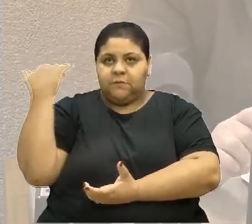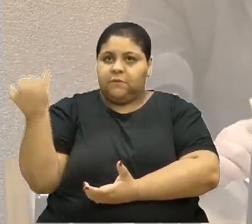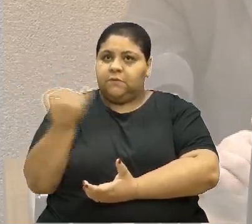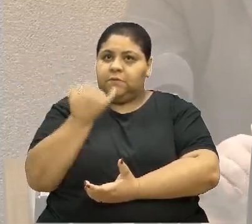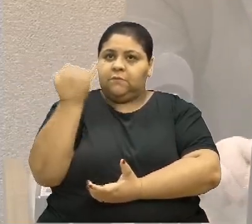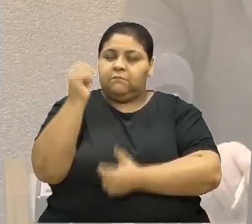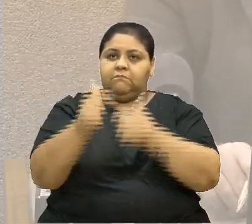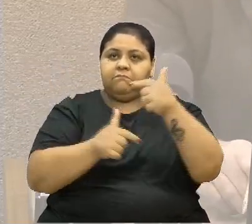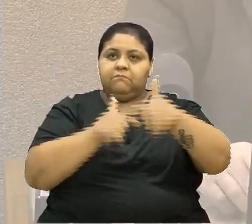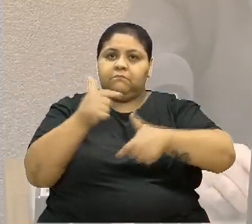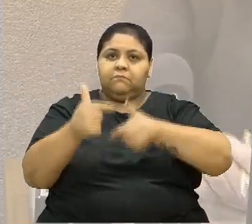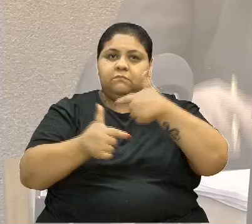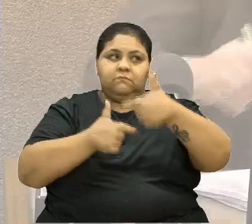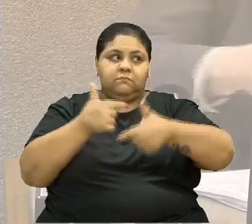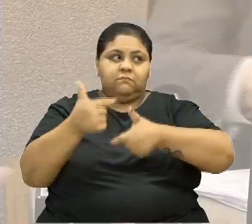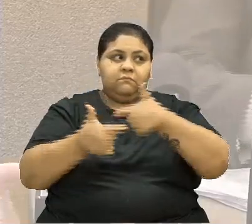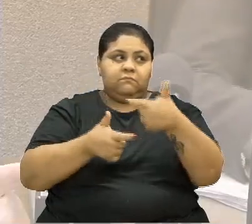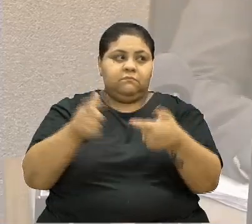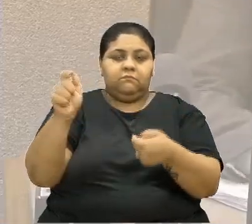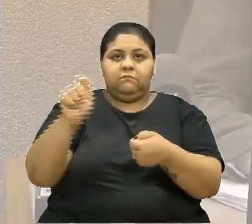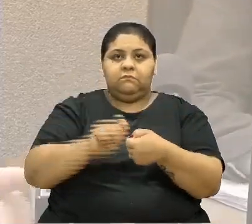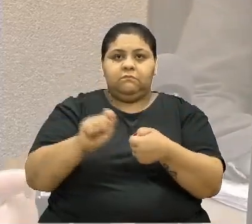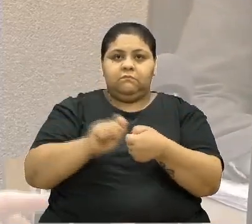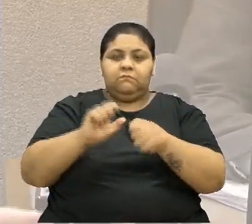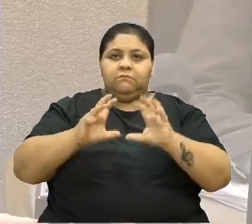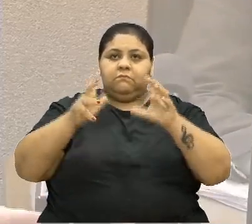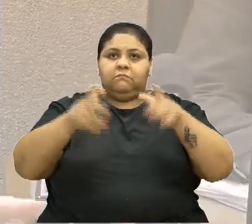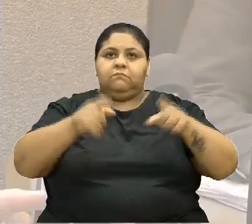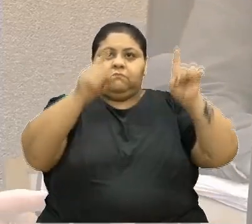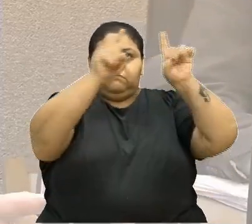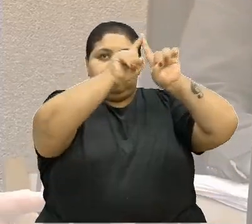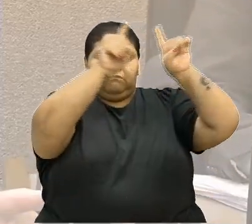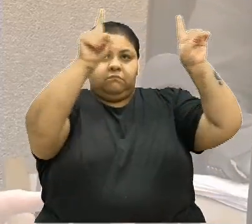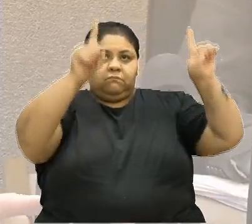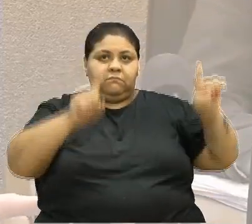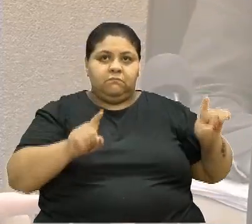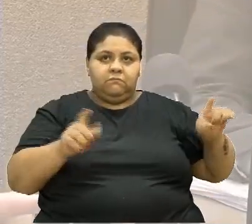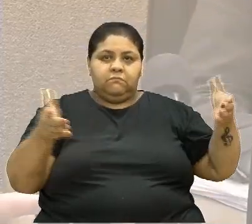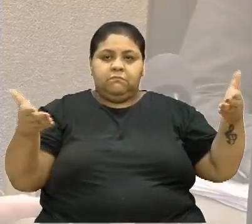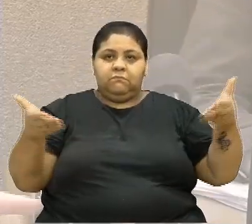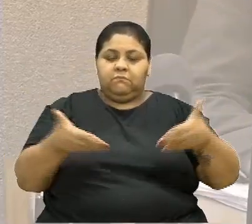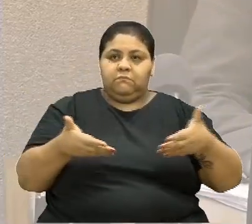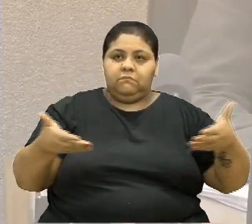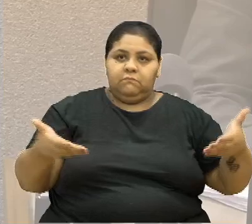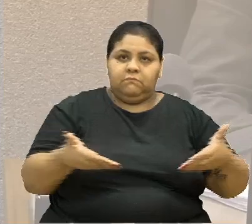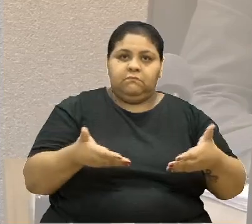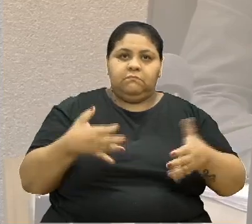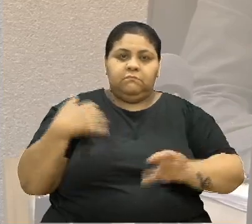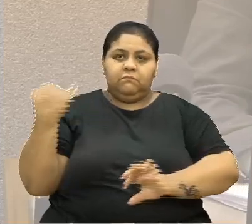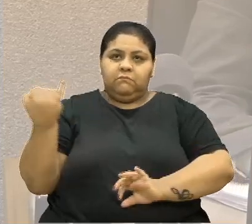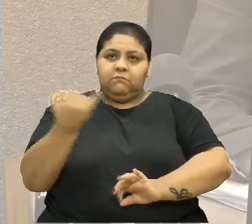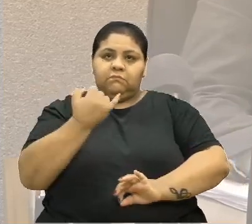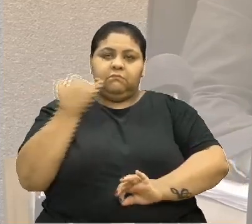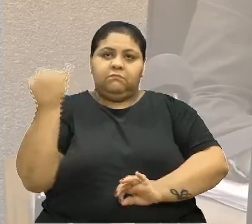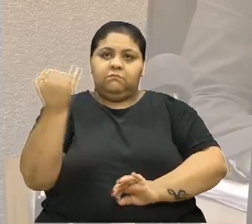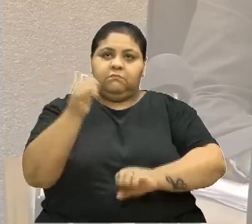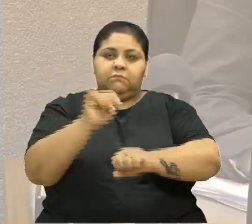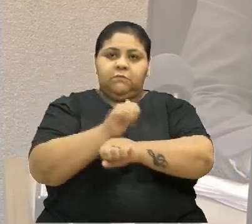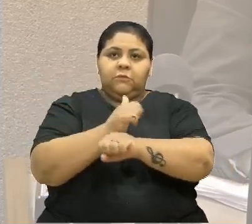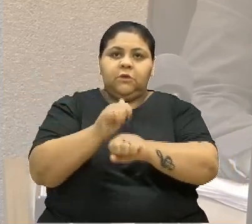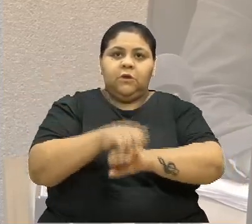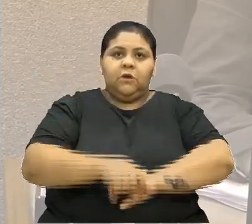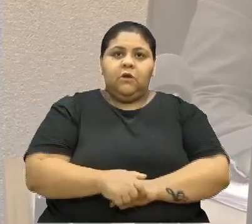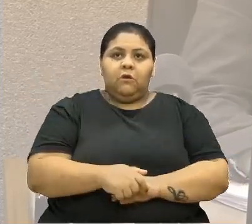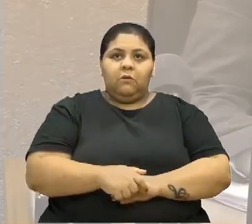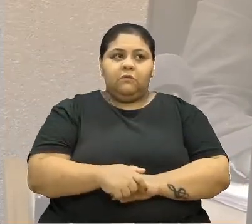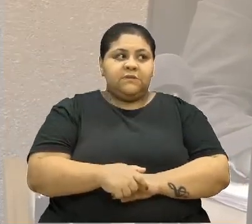o trabalho realizado, né, por todos os funcionários que fazem desta companhia tão importante, tão estratégica para Caxias